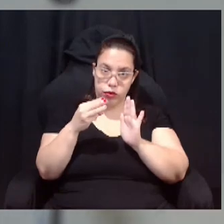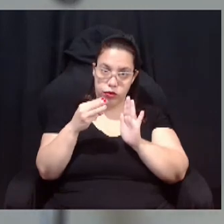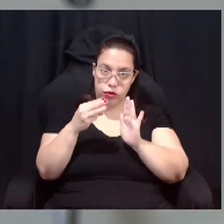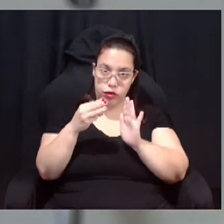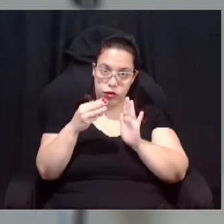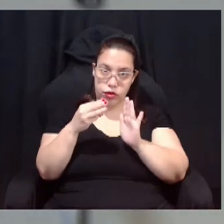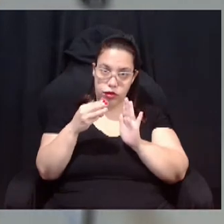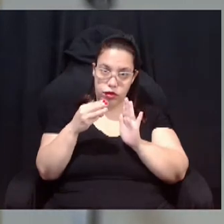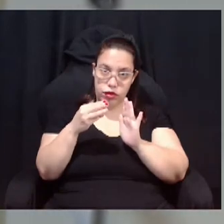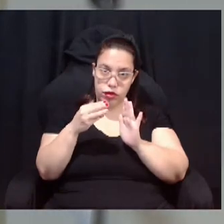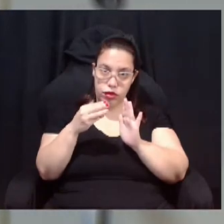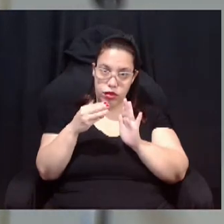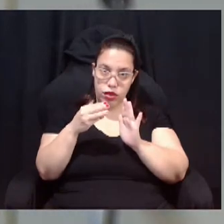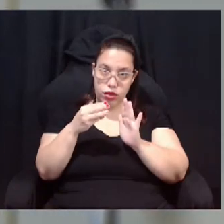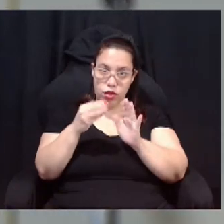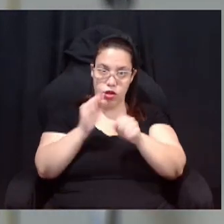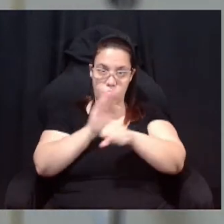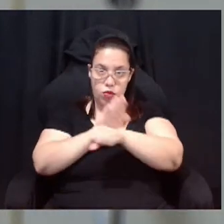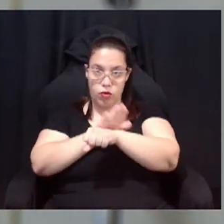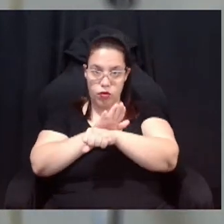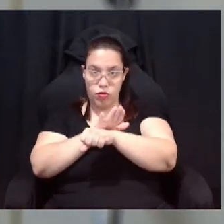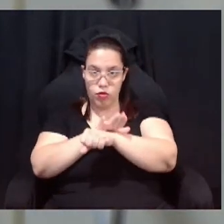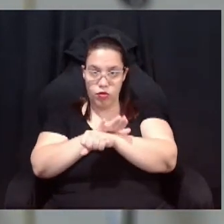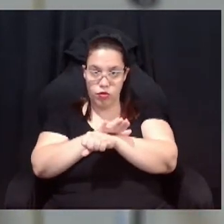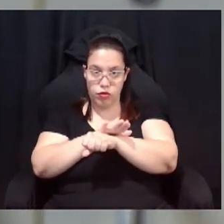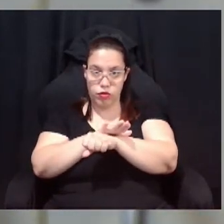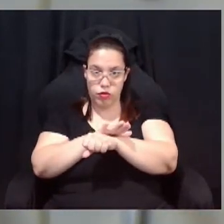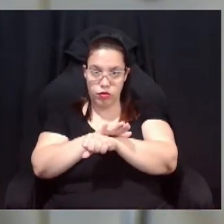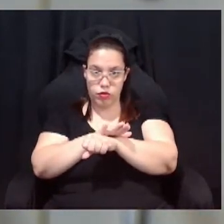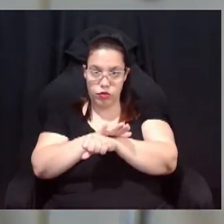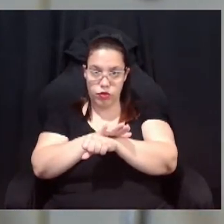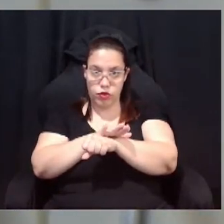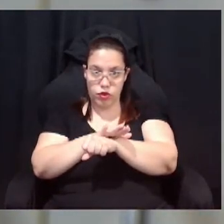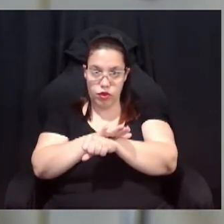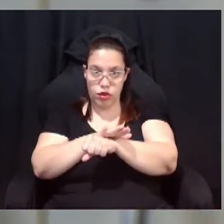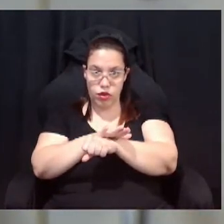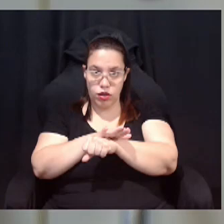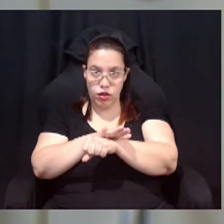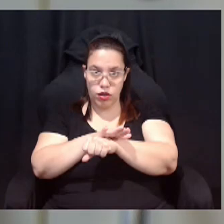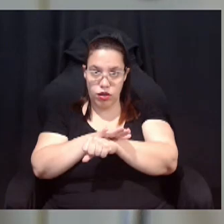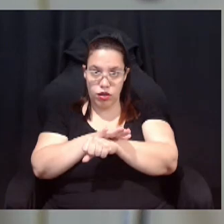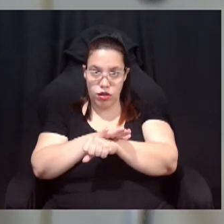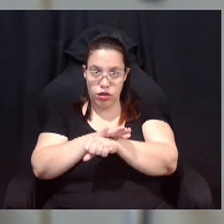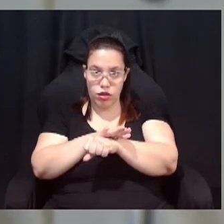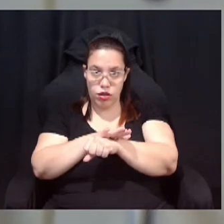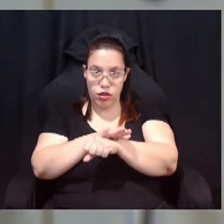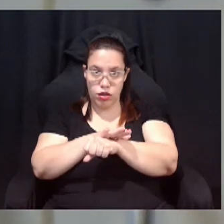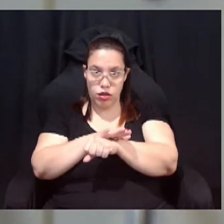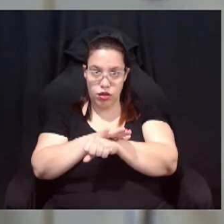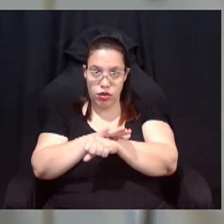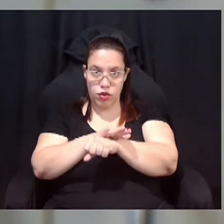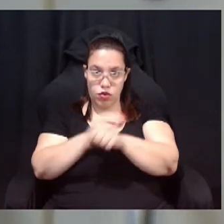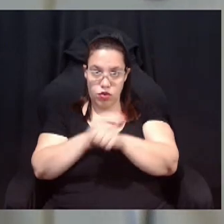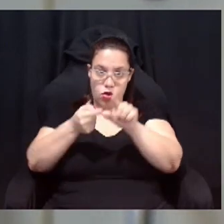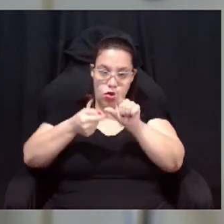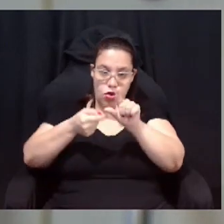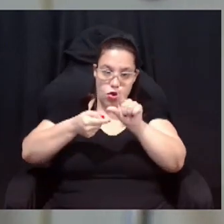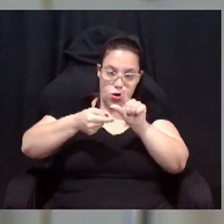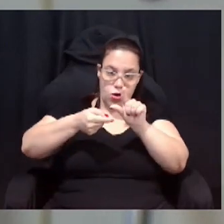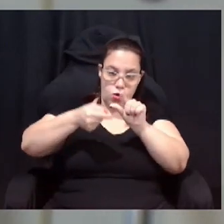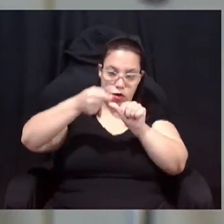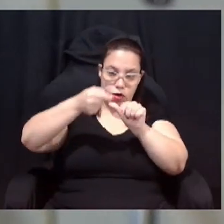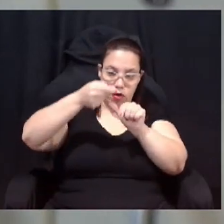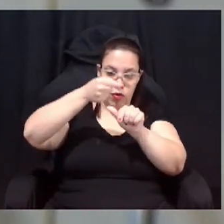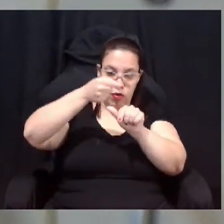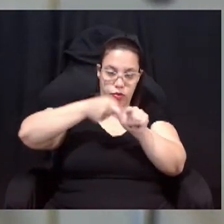a fechar essas perninhas aqui que sobraram. Eu vou fazer uma voltinha pra cima, tá bom? E vou